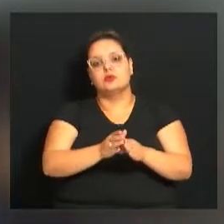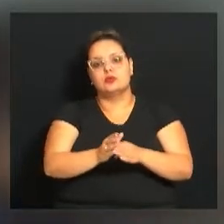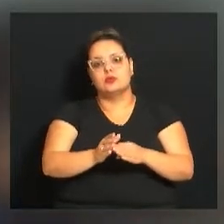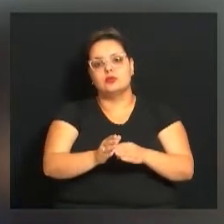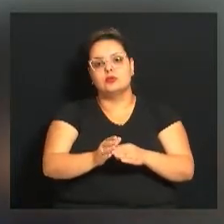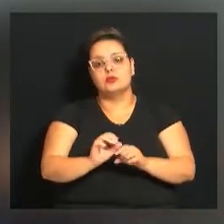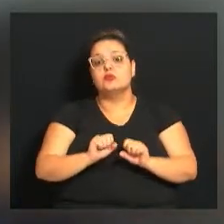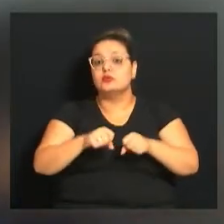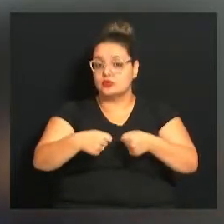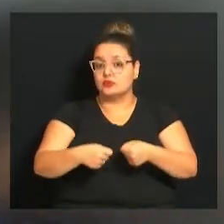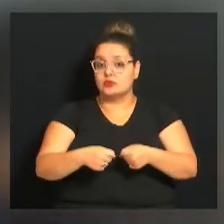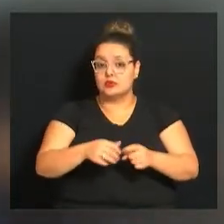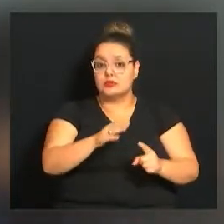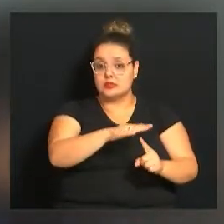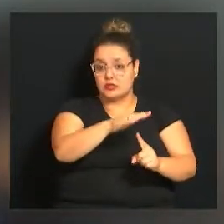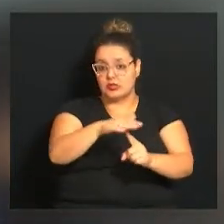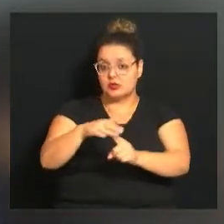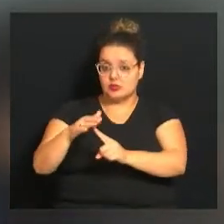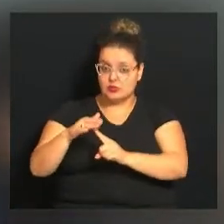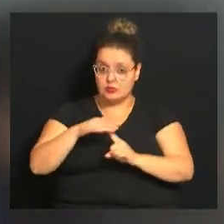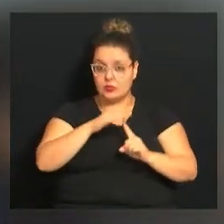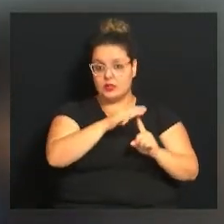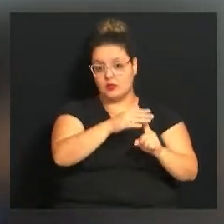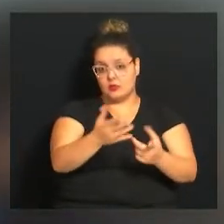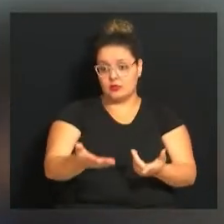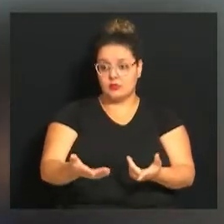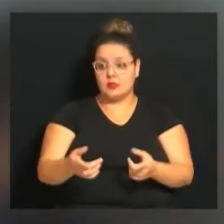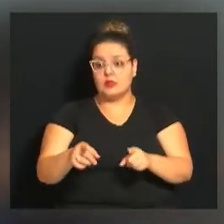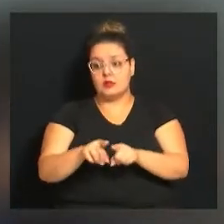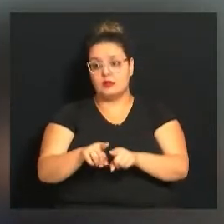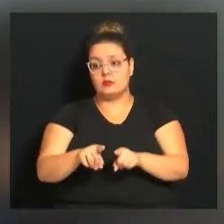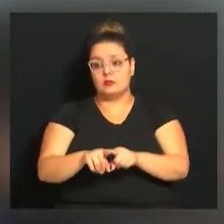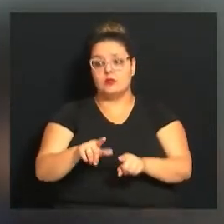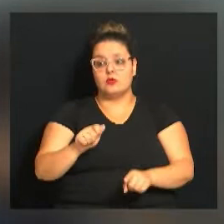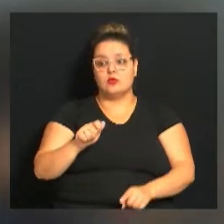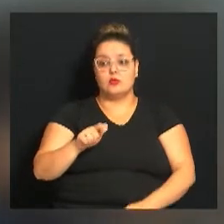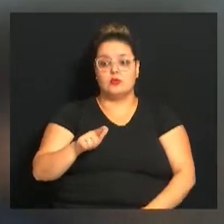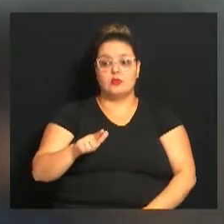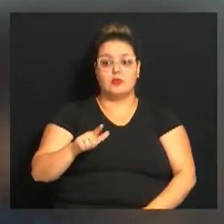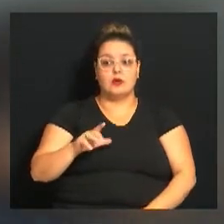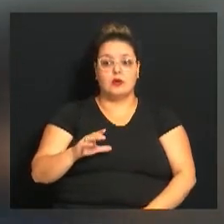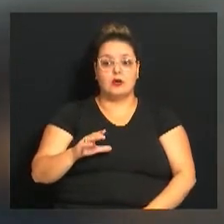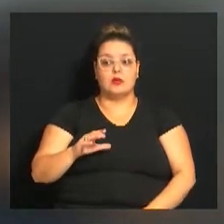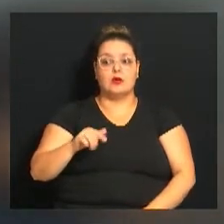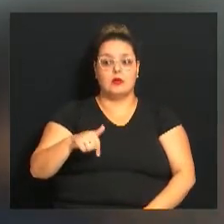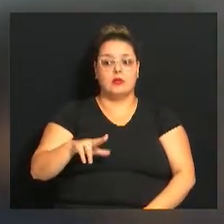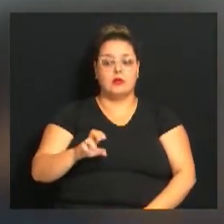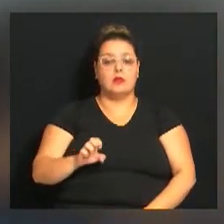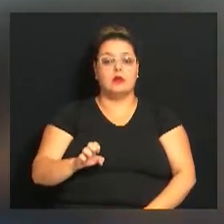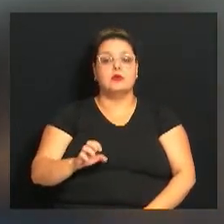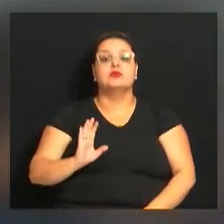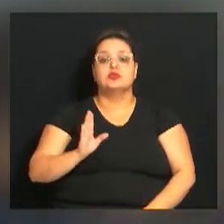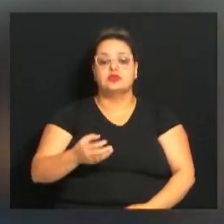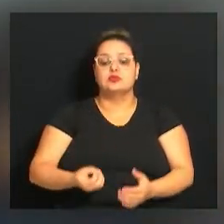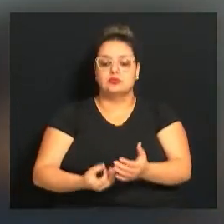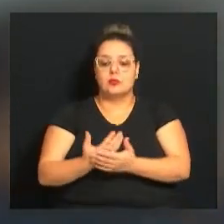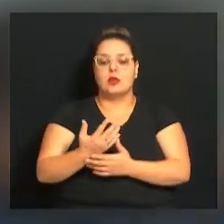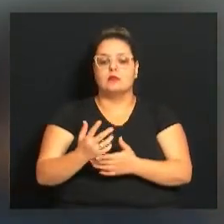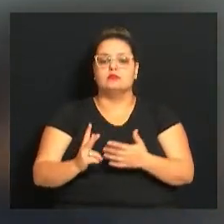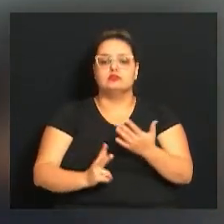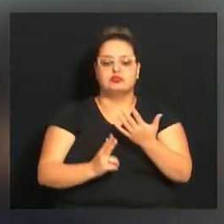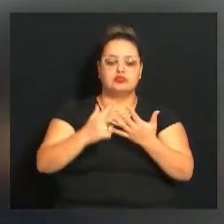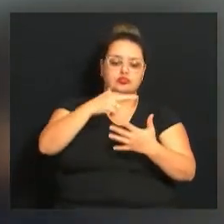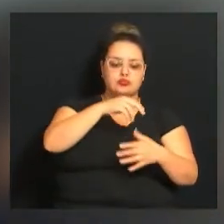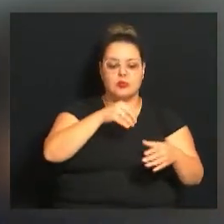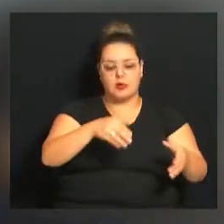Defesa do Meio Ambiente, e também o GAL, que já foi elaborado, ele é observado para plantio, replantio,